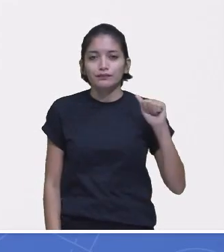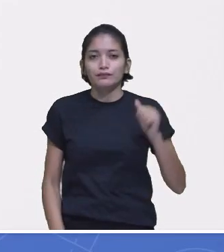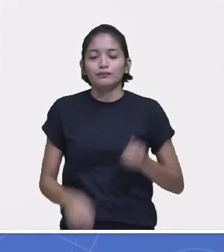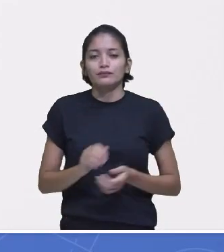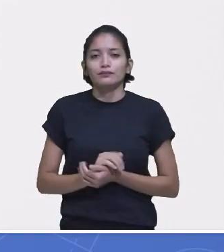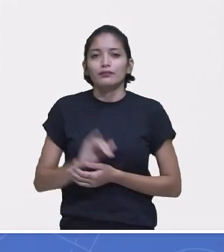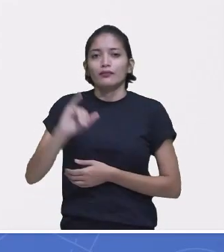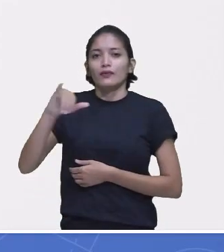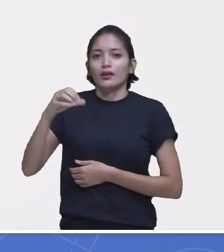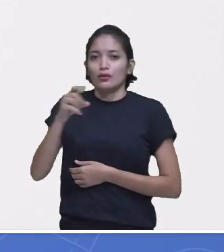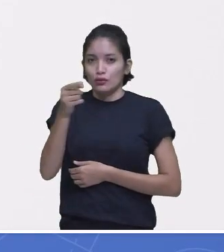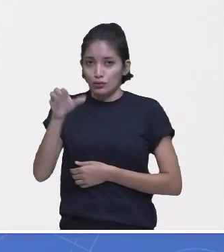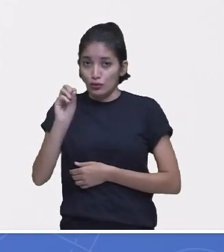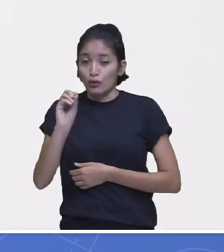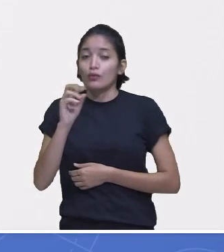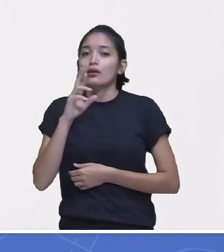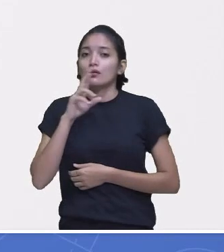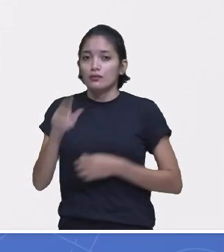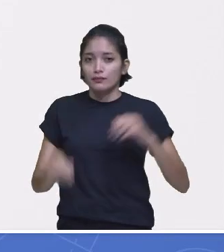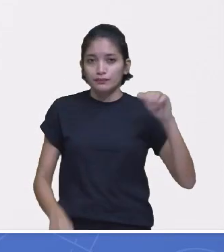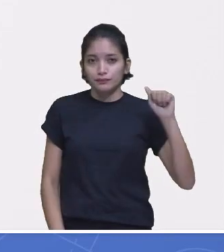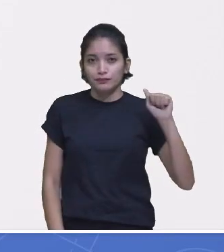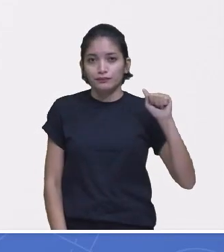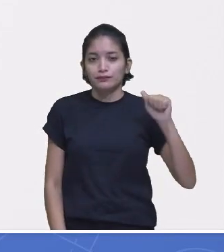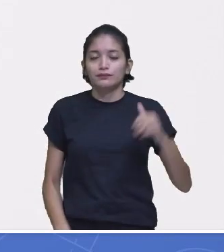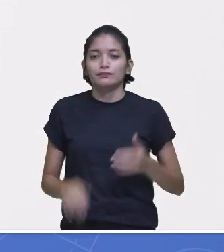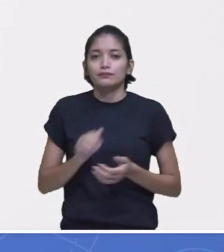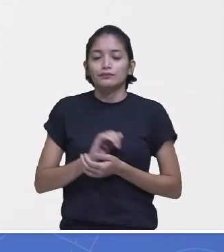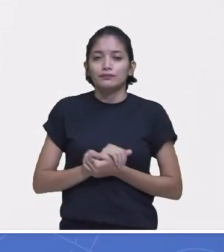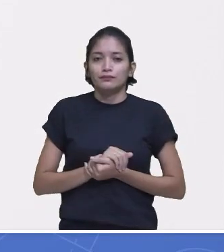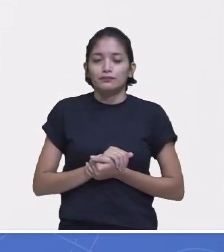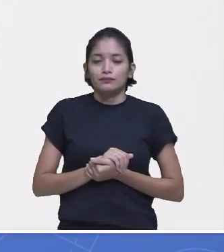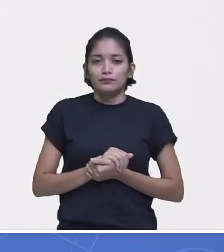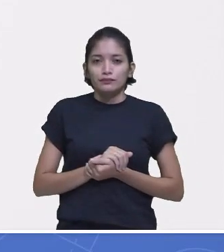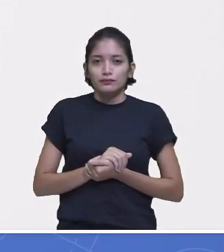João Vitor, letra A.